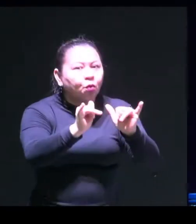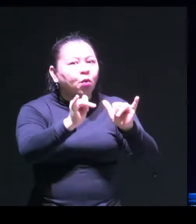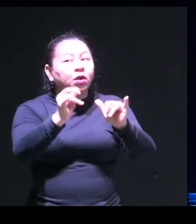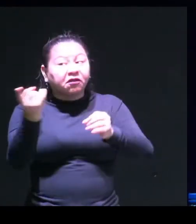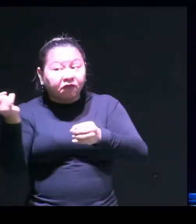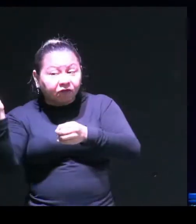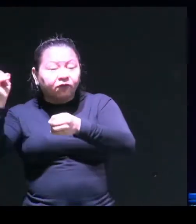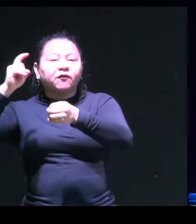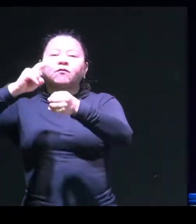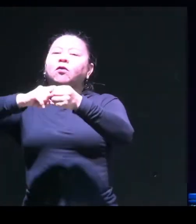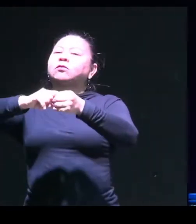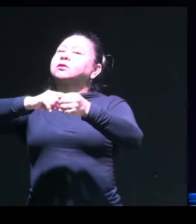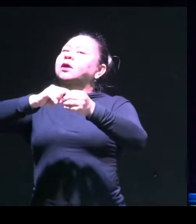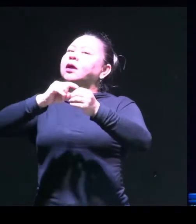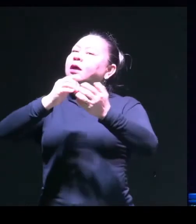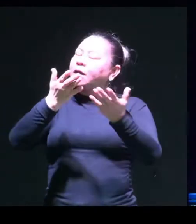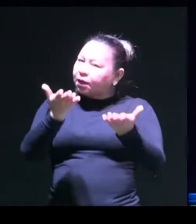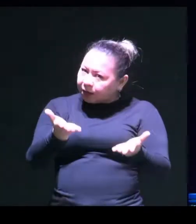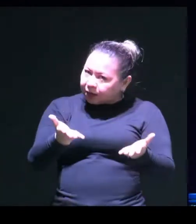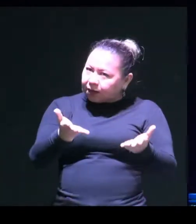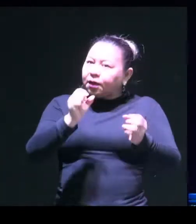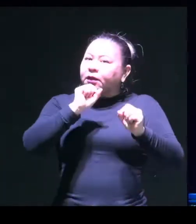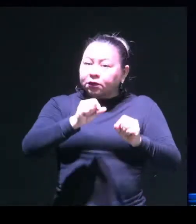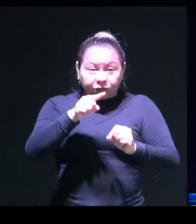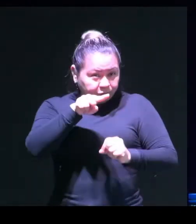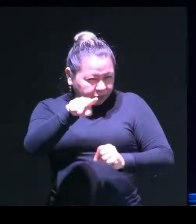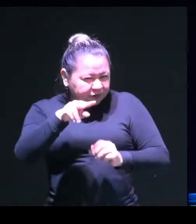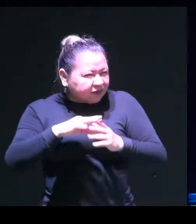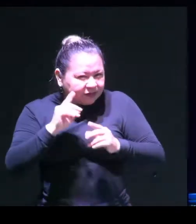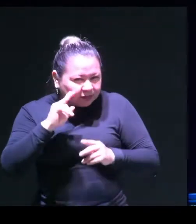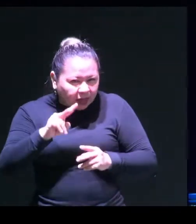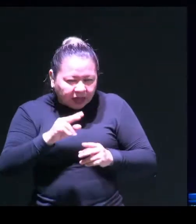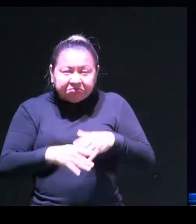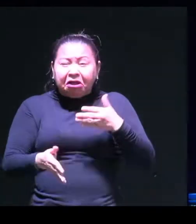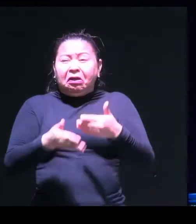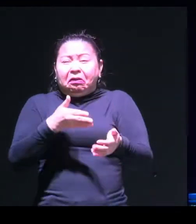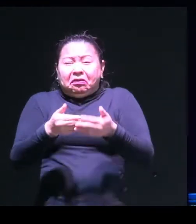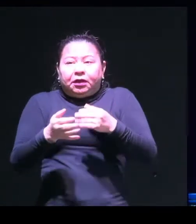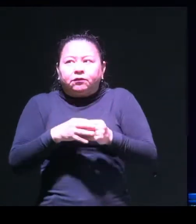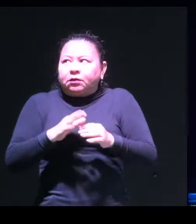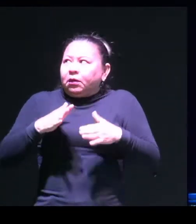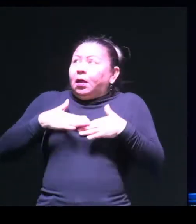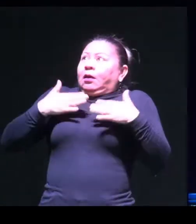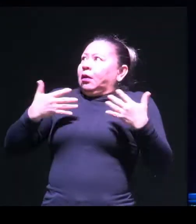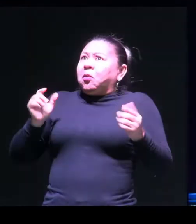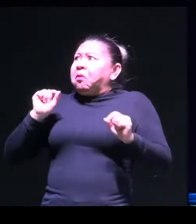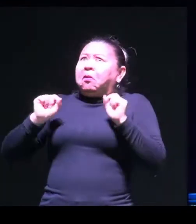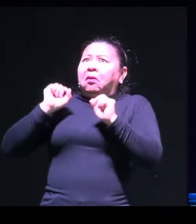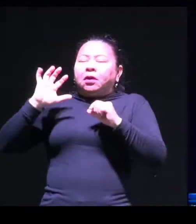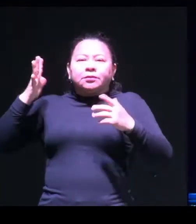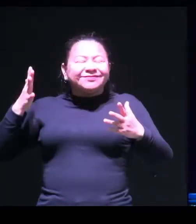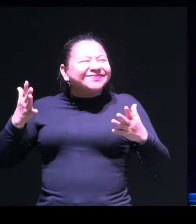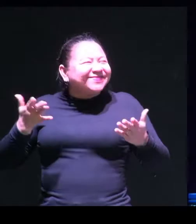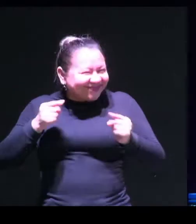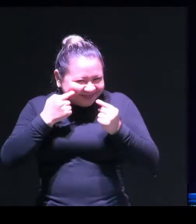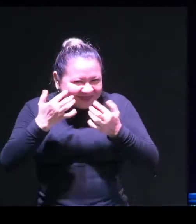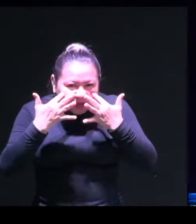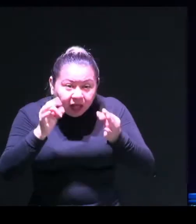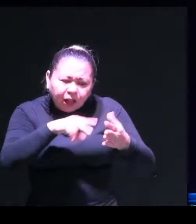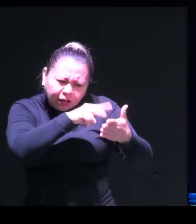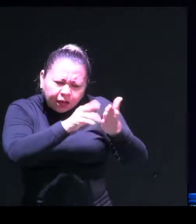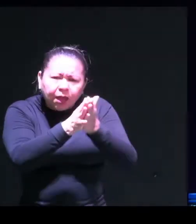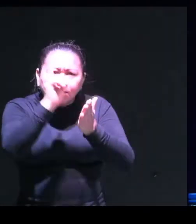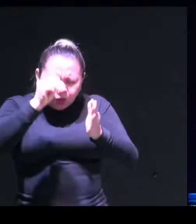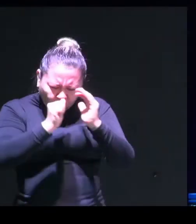estiverem preparados não vão ser surpreendidos. Mas se você não se cuidar, irmão, você pode ser surpreendido uma hora dessa. Se santifique, leia mais a